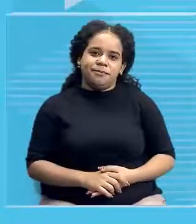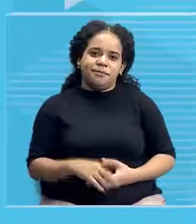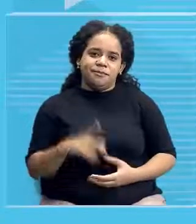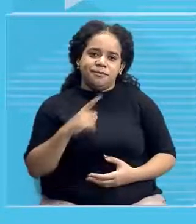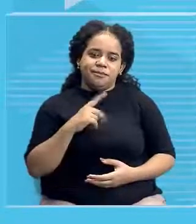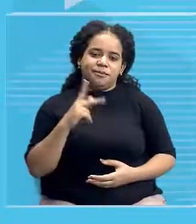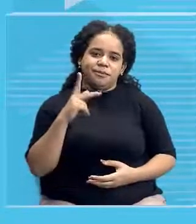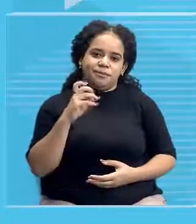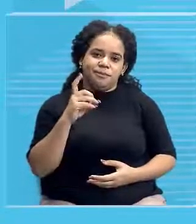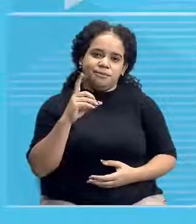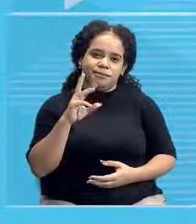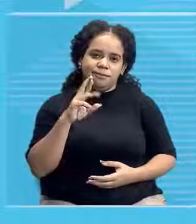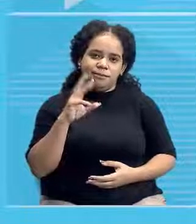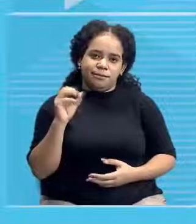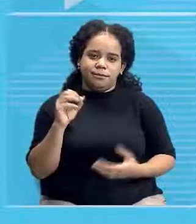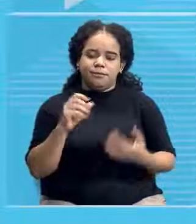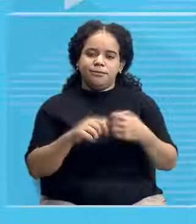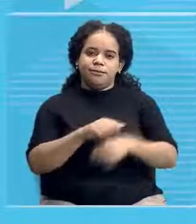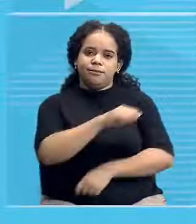Pedro,